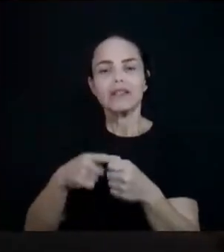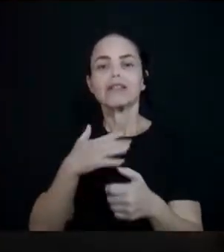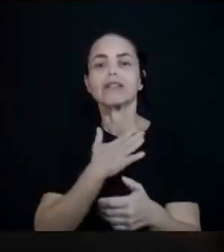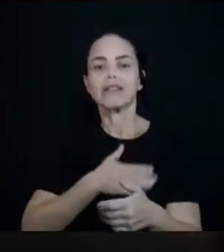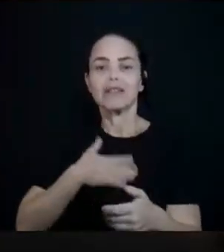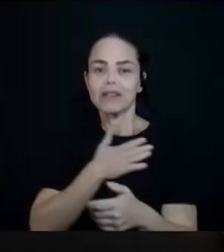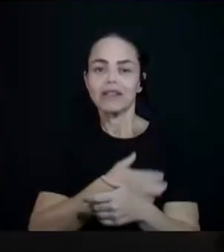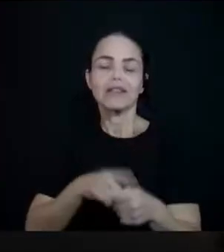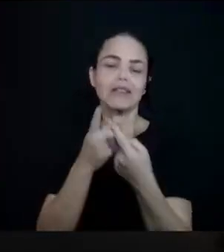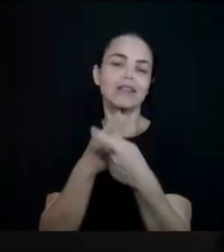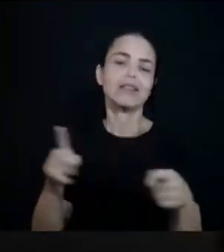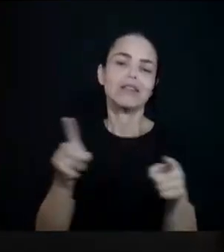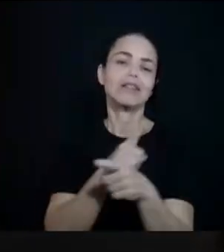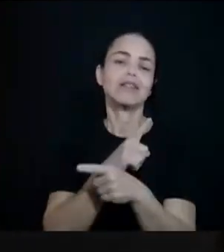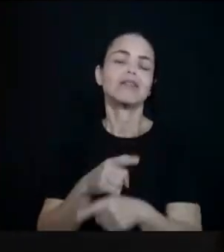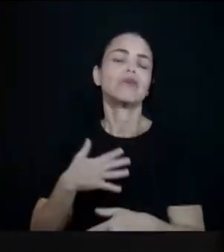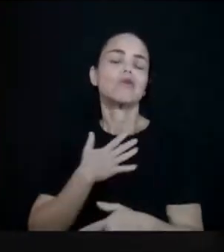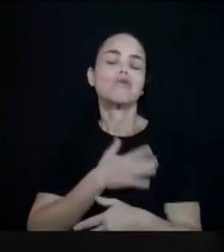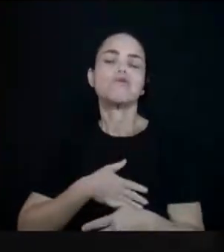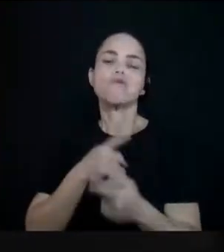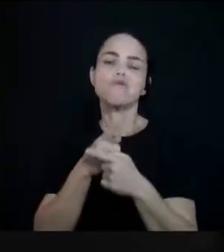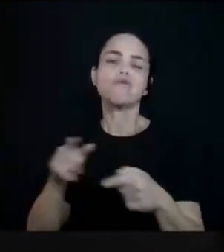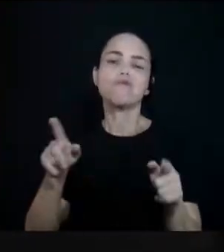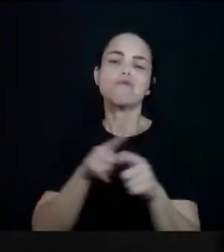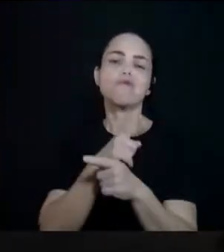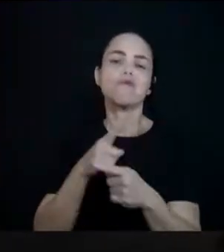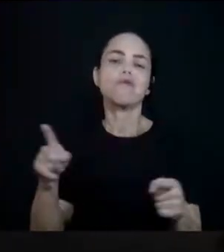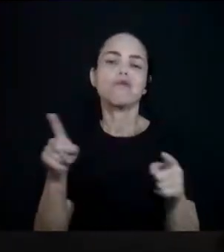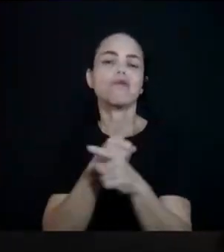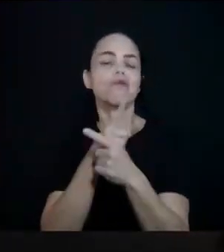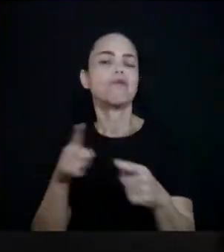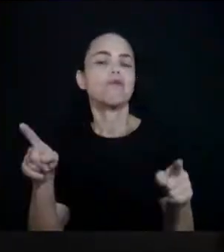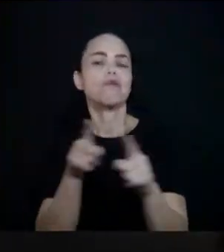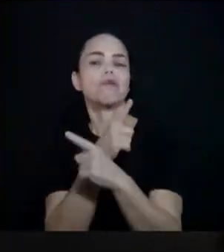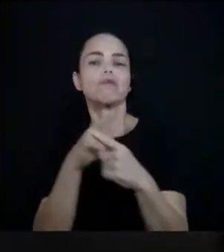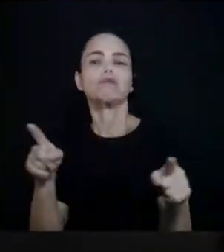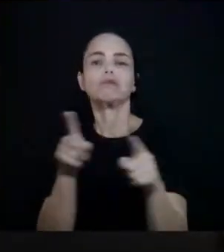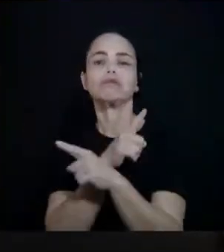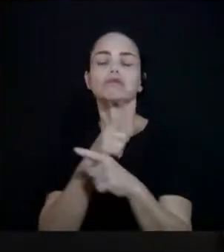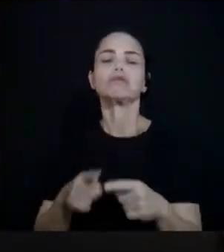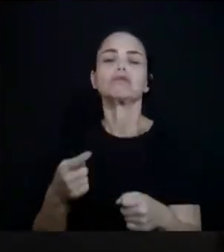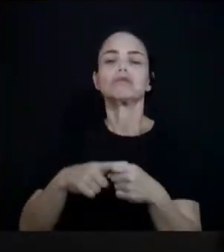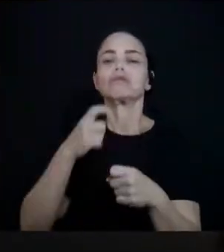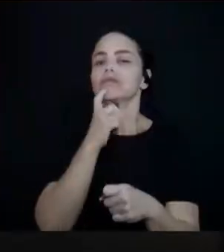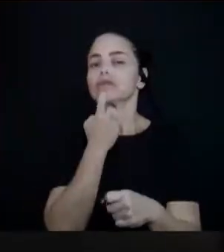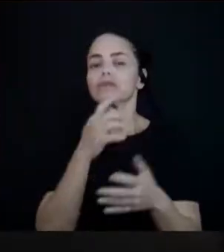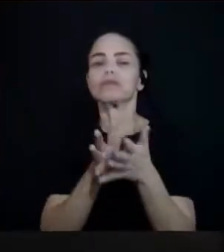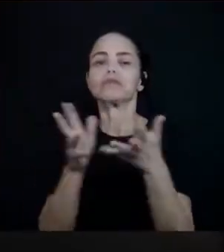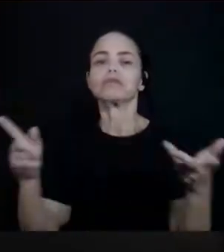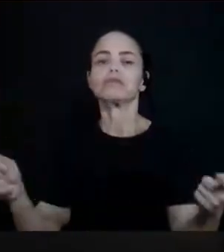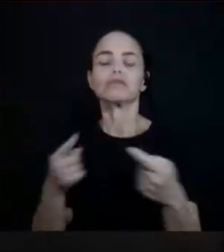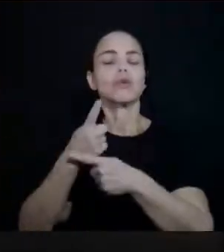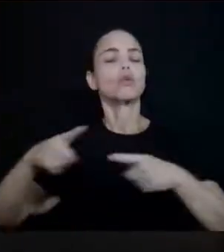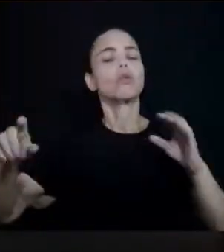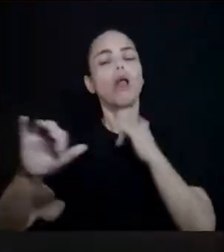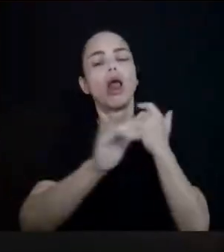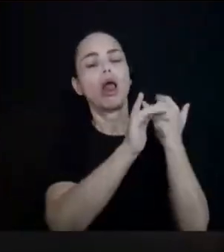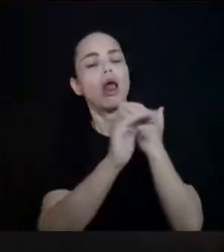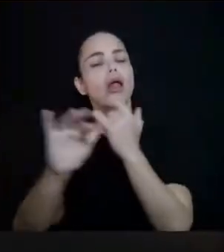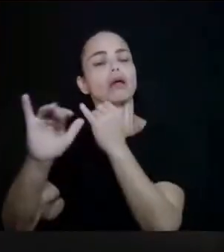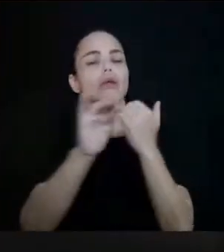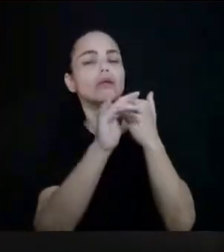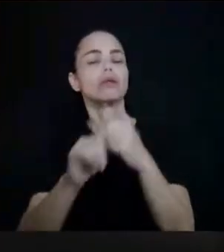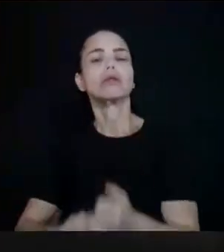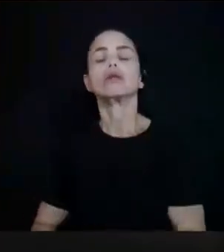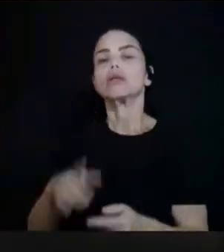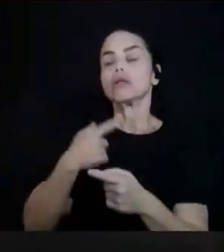música clássica, consumindo um concerto de orquestra, e para a cidade de Campinas é fantástico. A Orquestra Sinfônica de Campinas é uma